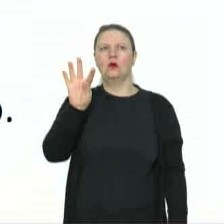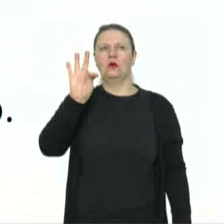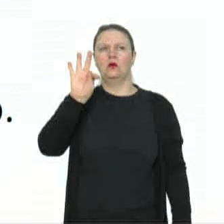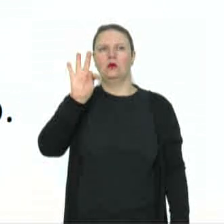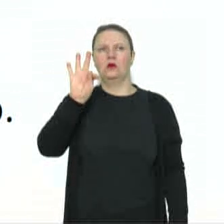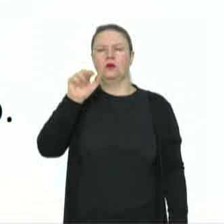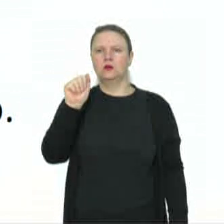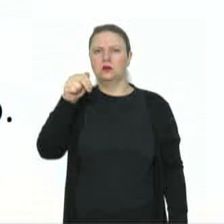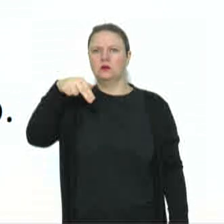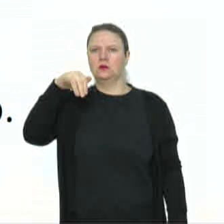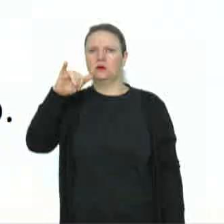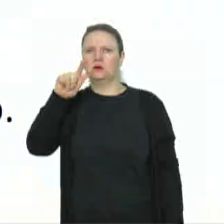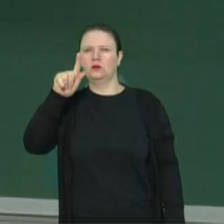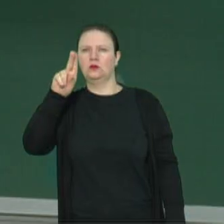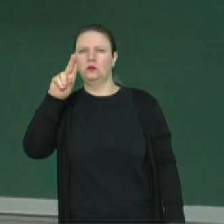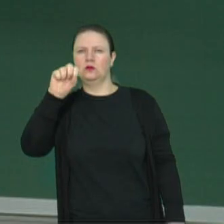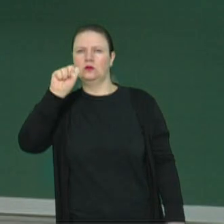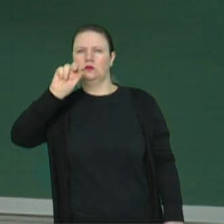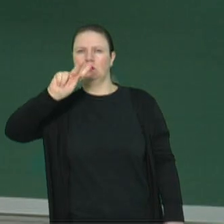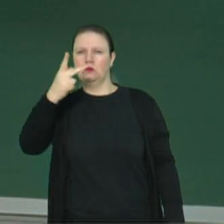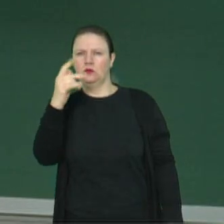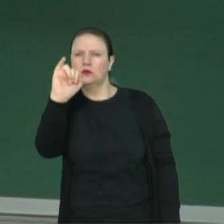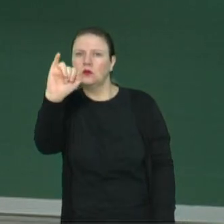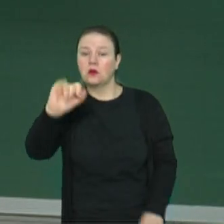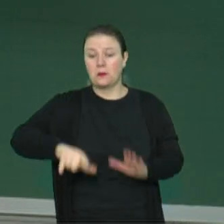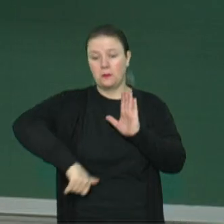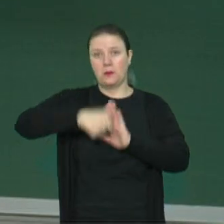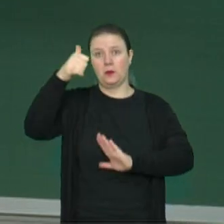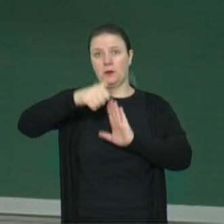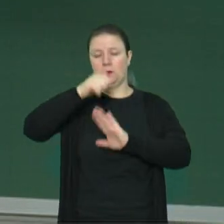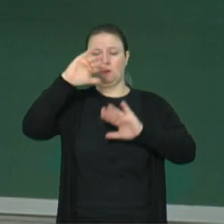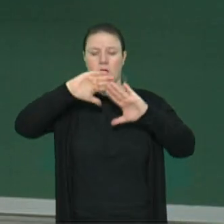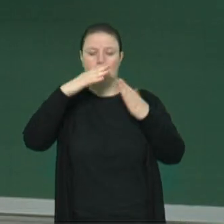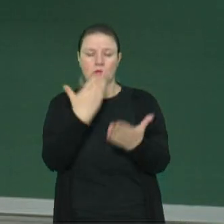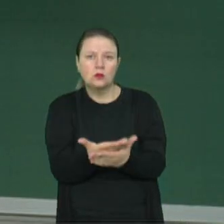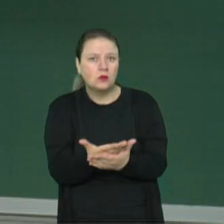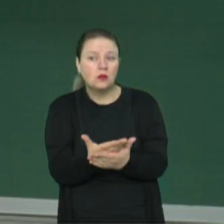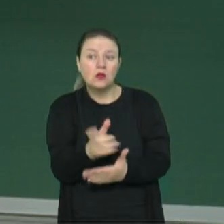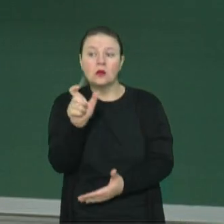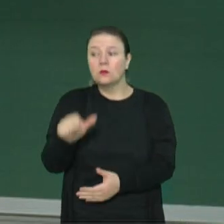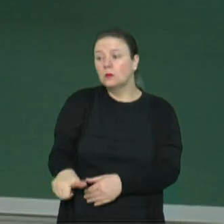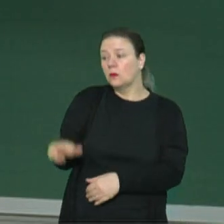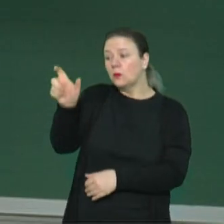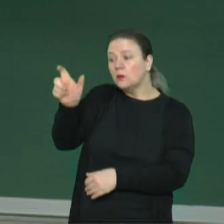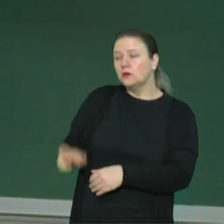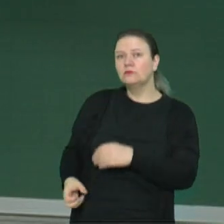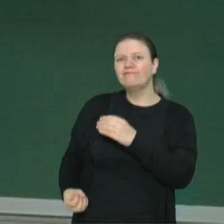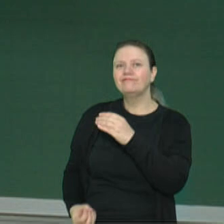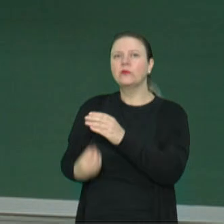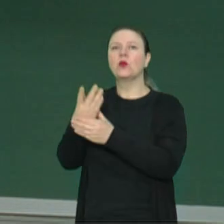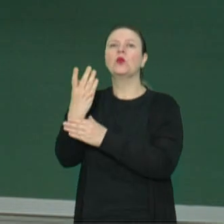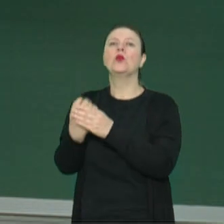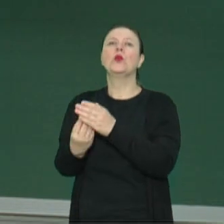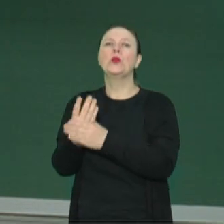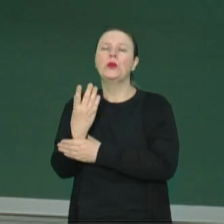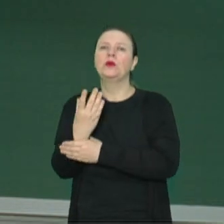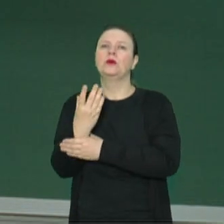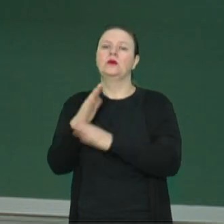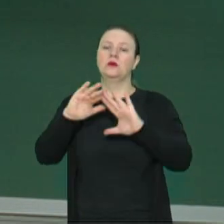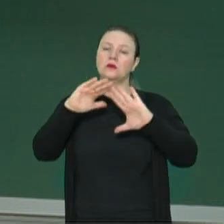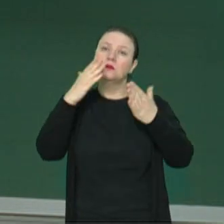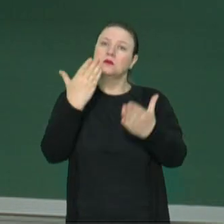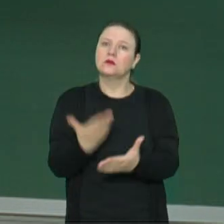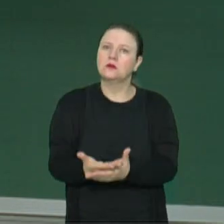fundador da primeira escola de jiu-jitsu do Japão. Então, foi a primeira pessoa que levou a criação da